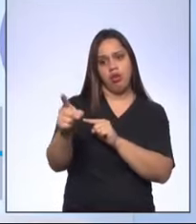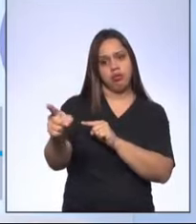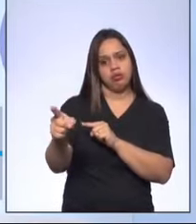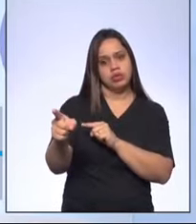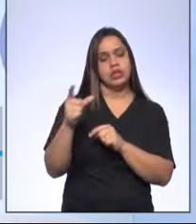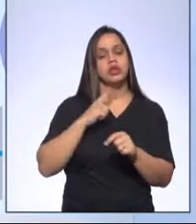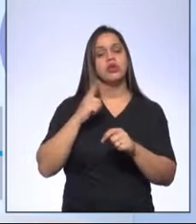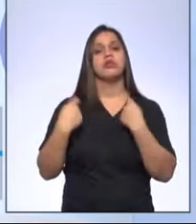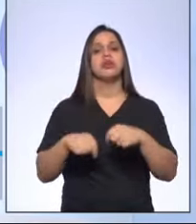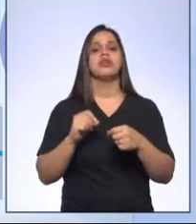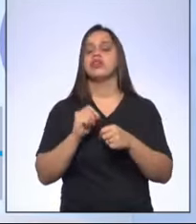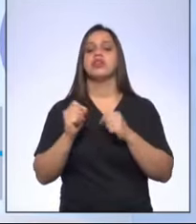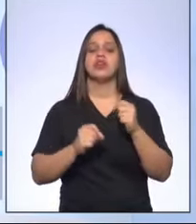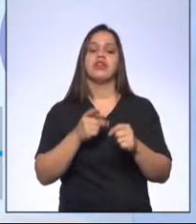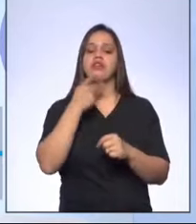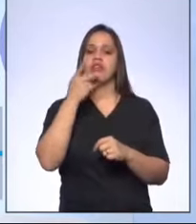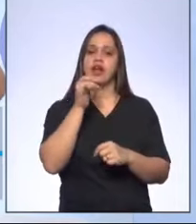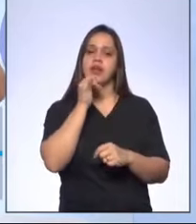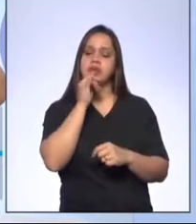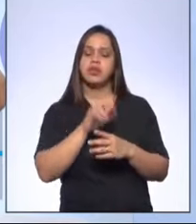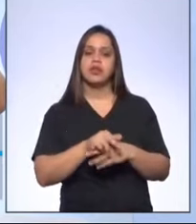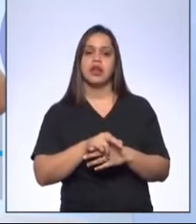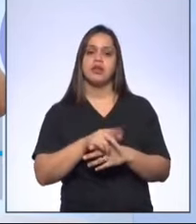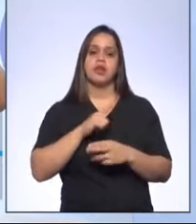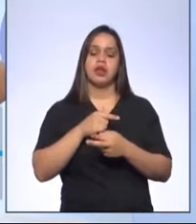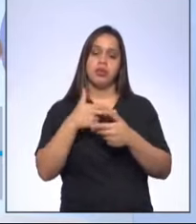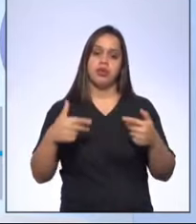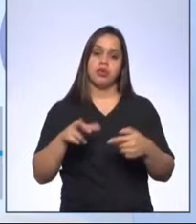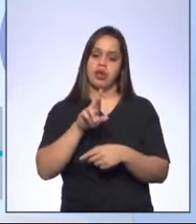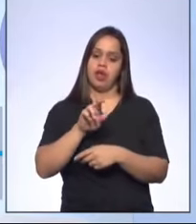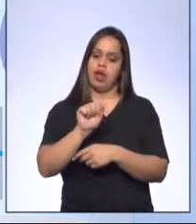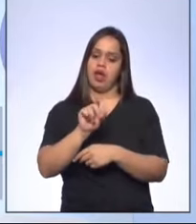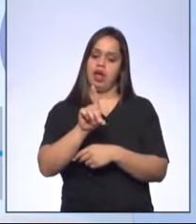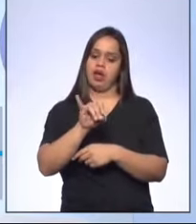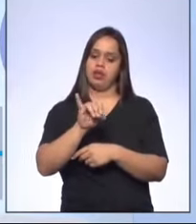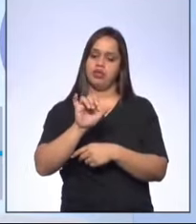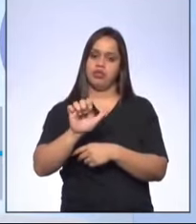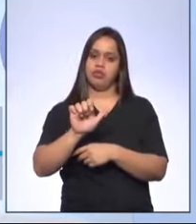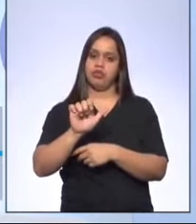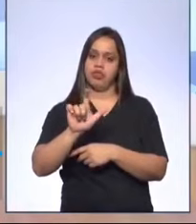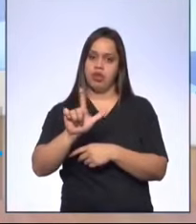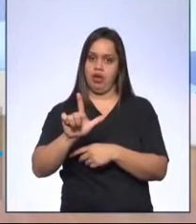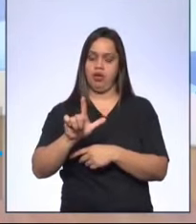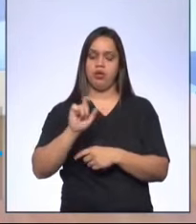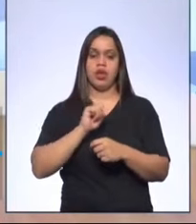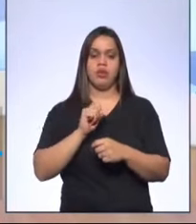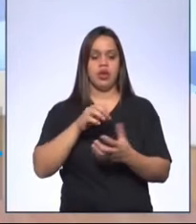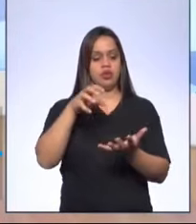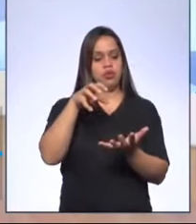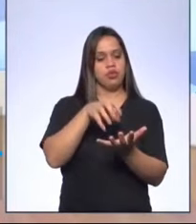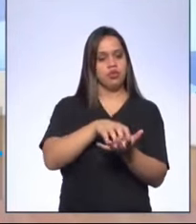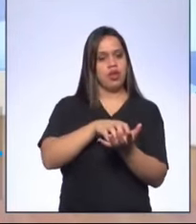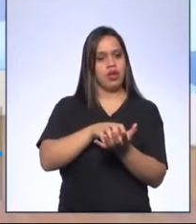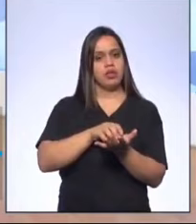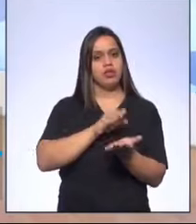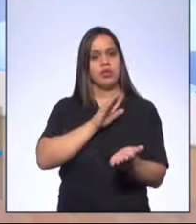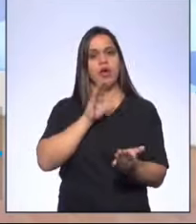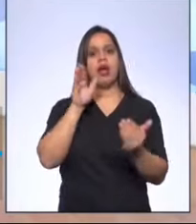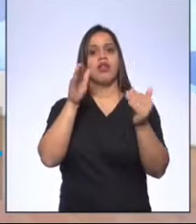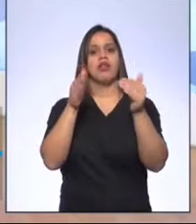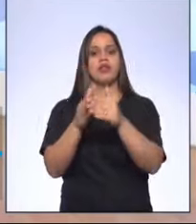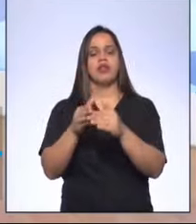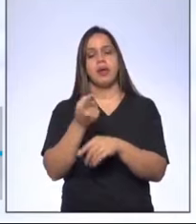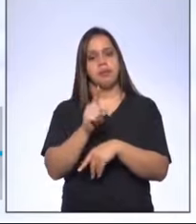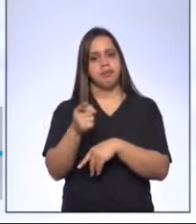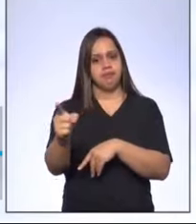radial. Então, quando a gente fala radial, é justamente essa ligação do centro para a periferia. Tá legal? Perfeito, professor.